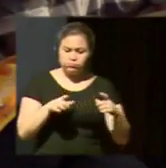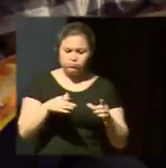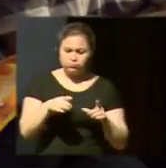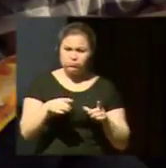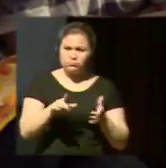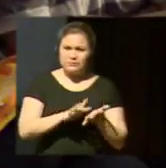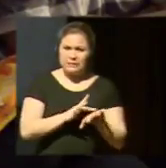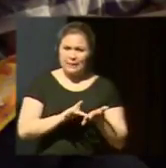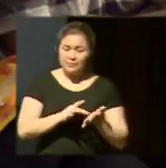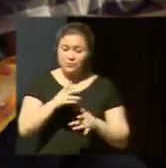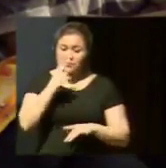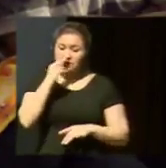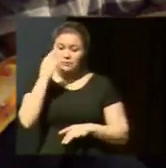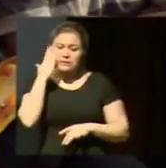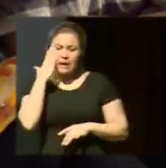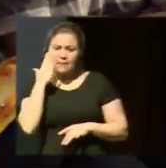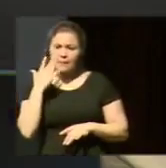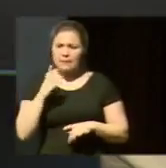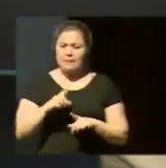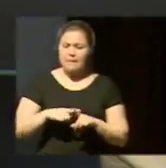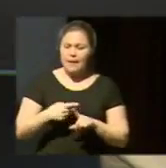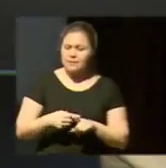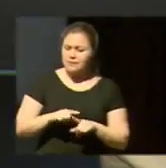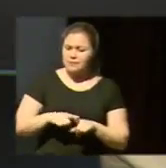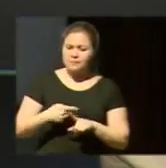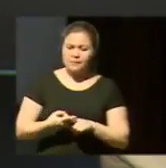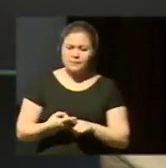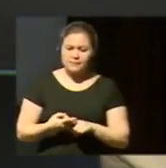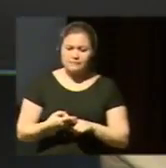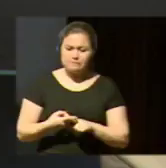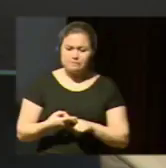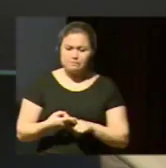já deve ter se dado conta que cada vez mais